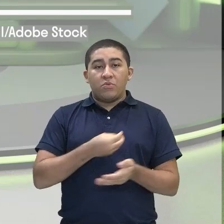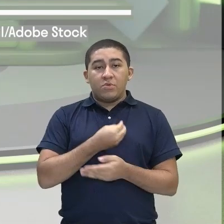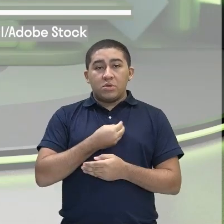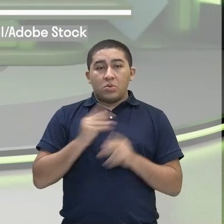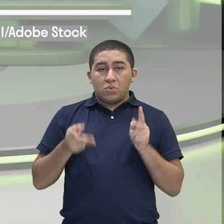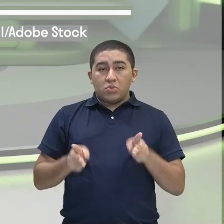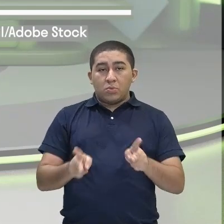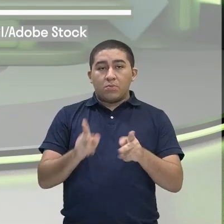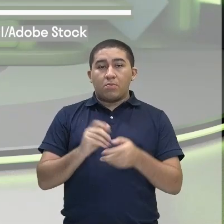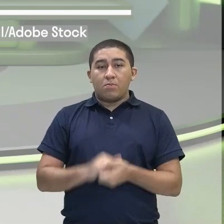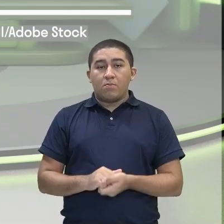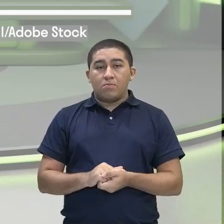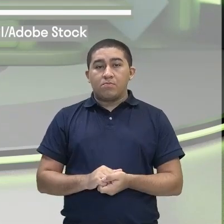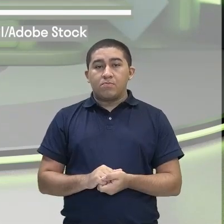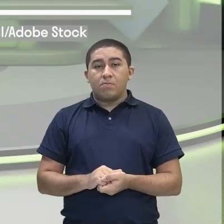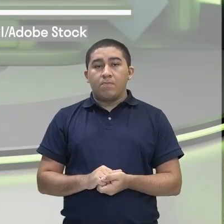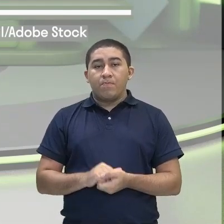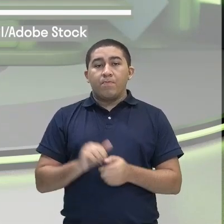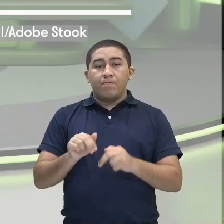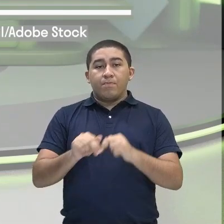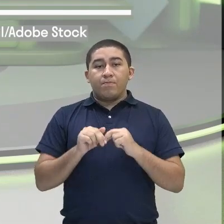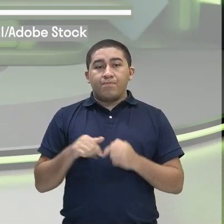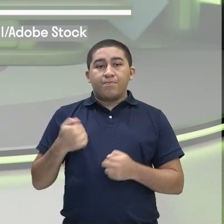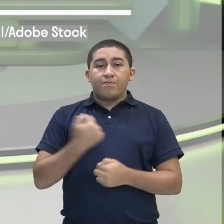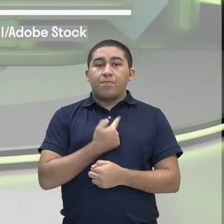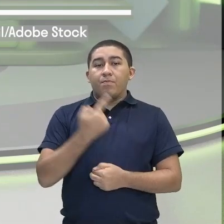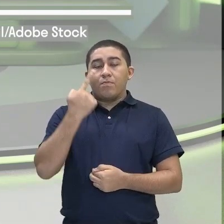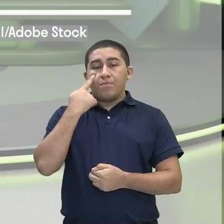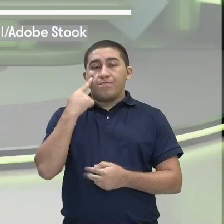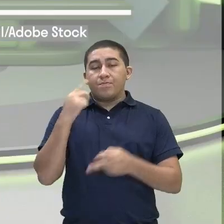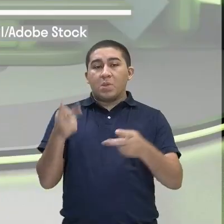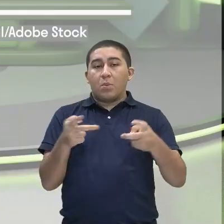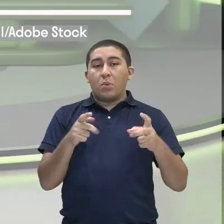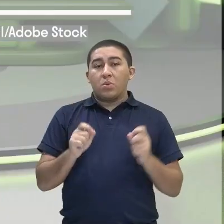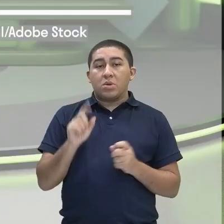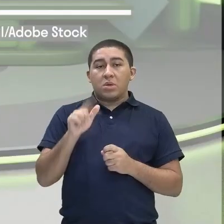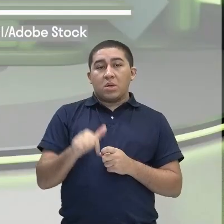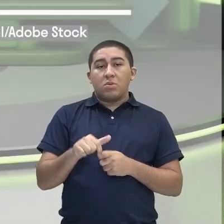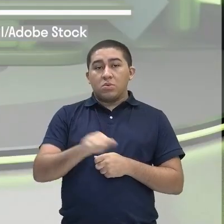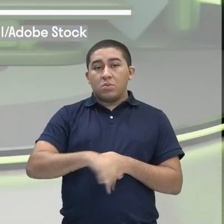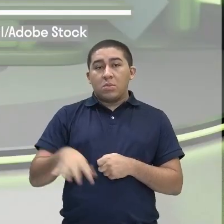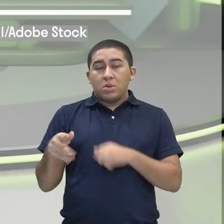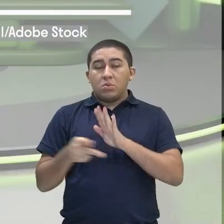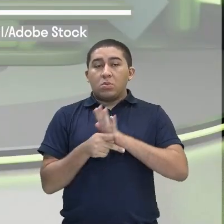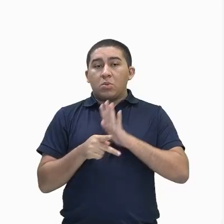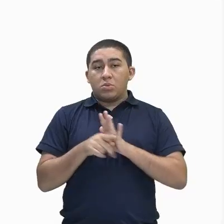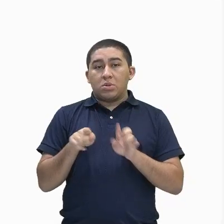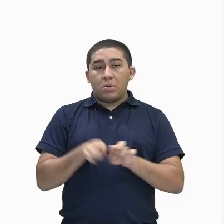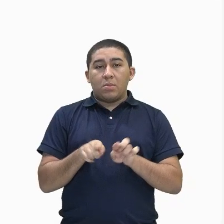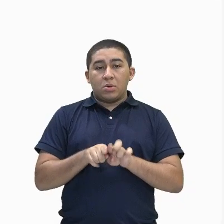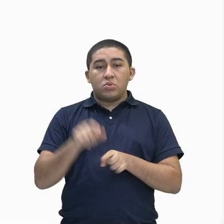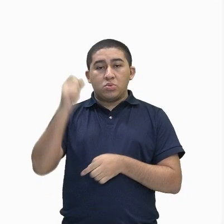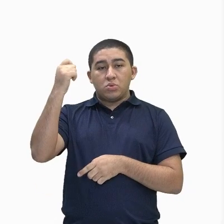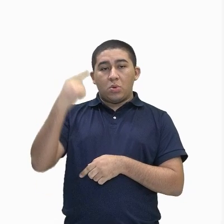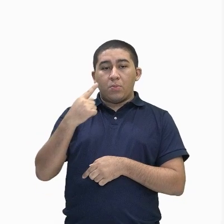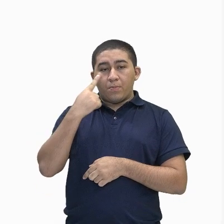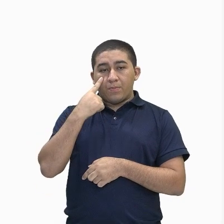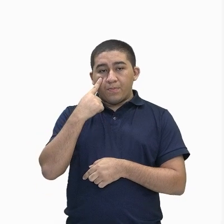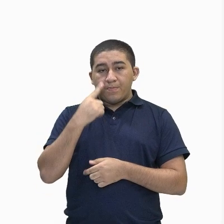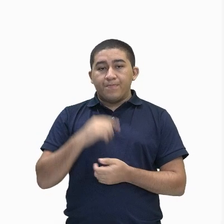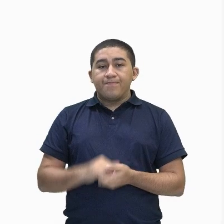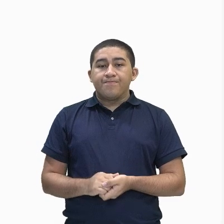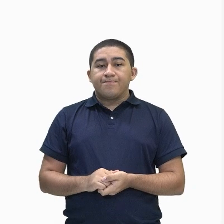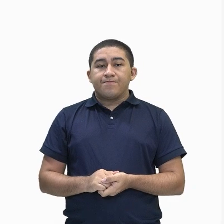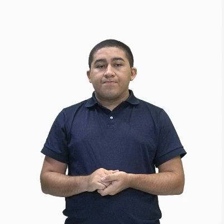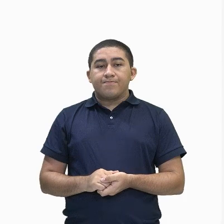Então, a partir disso, nós vamos observar aqui o que são as correntes de convecção e a radiação solar.